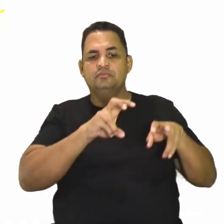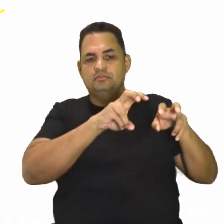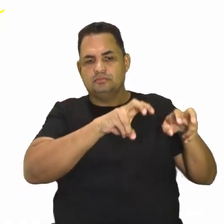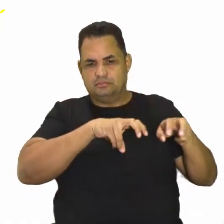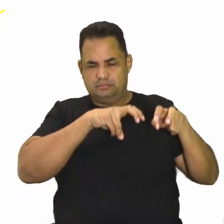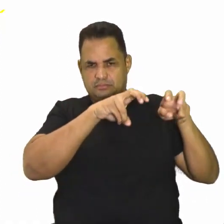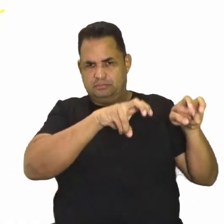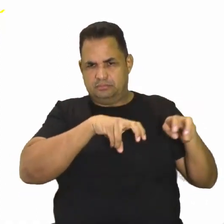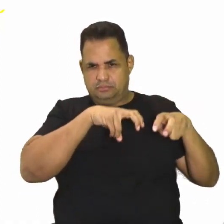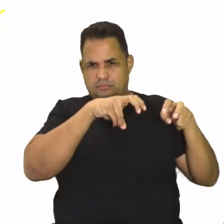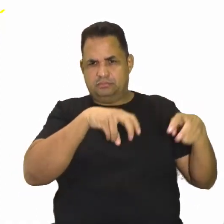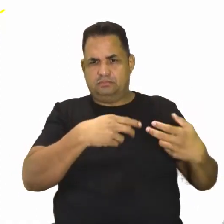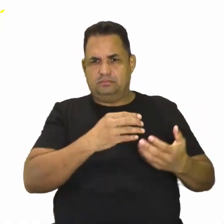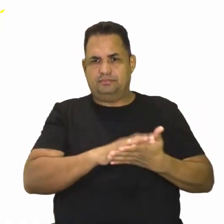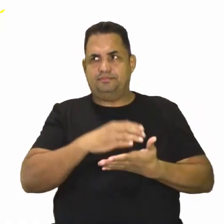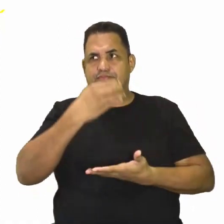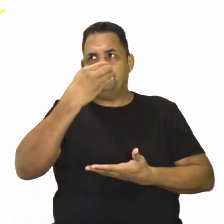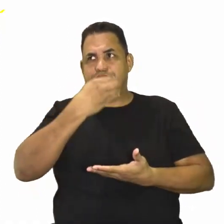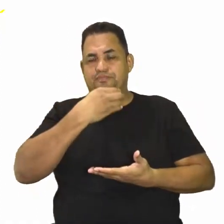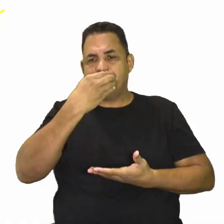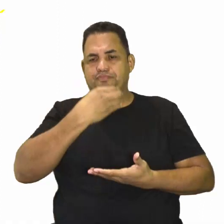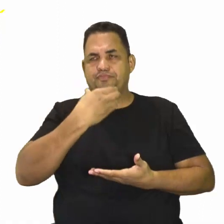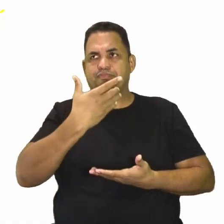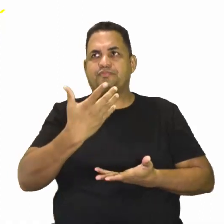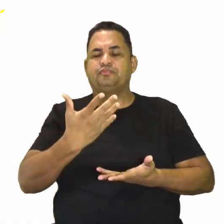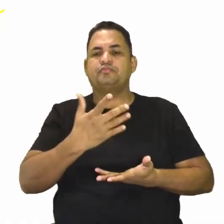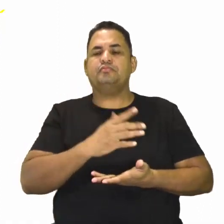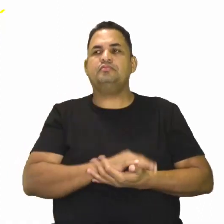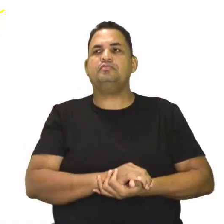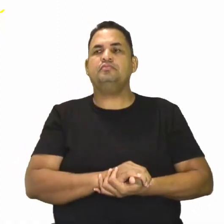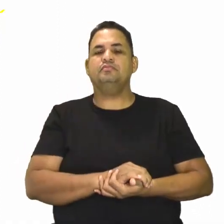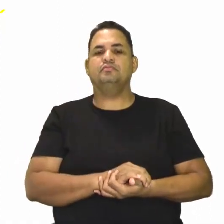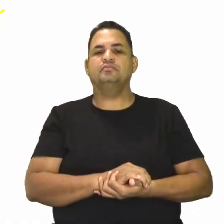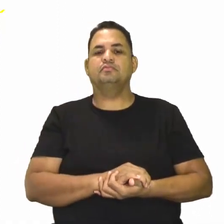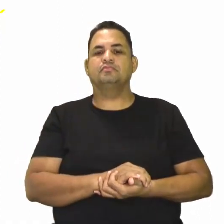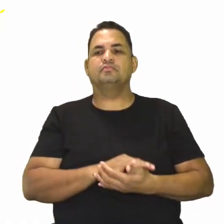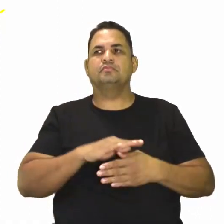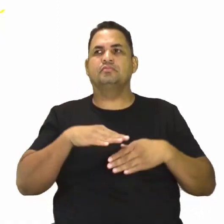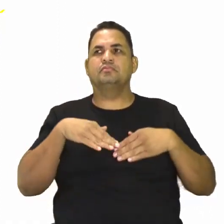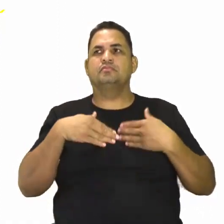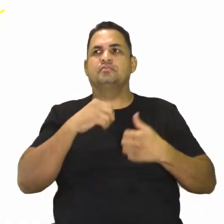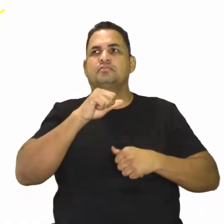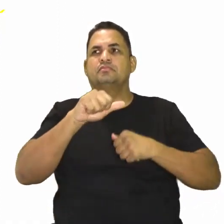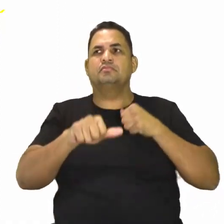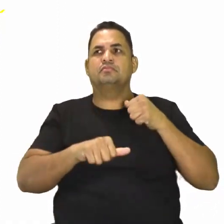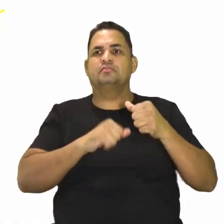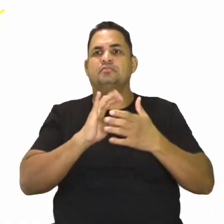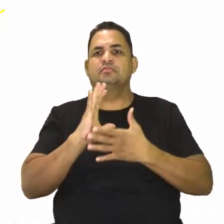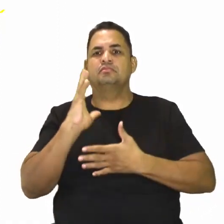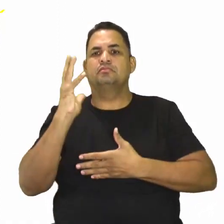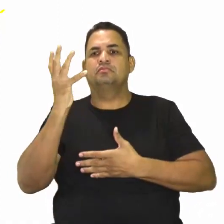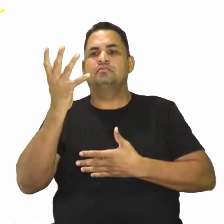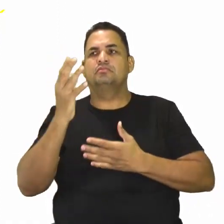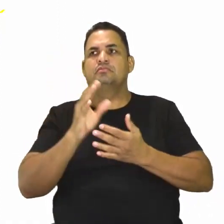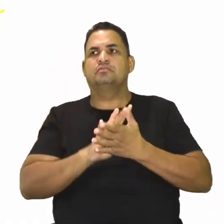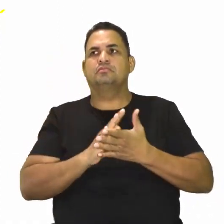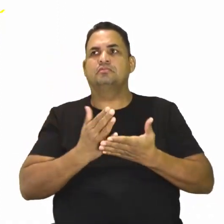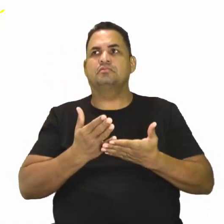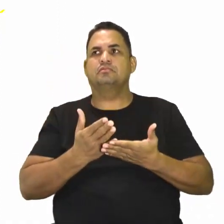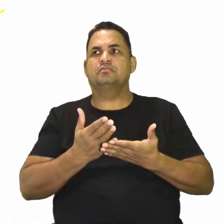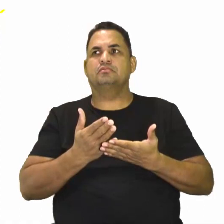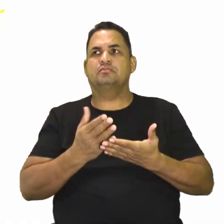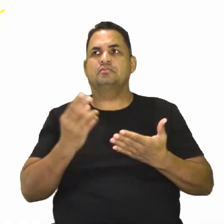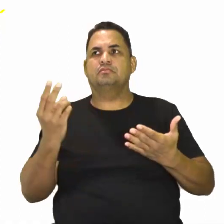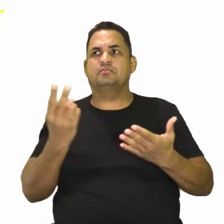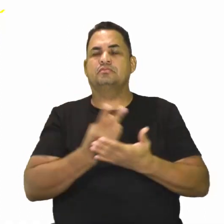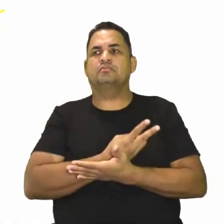agricultura, do fruto, mas aí, com as mudanças climáticas, muitas vezes,